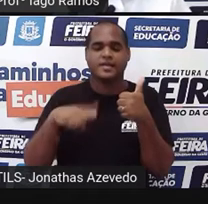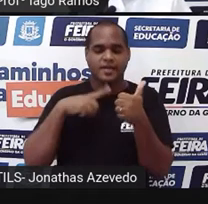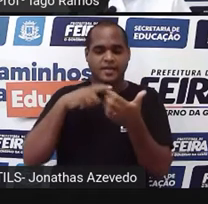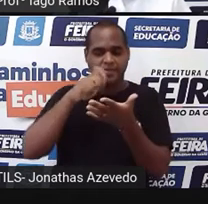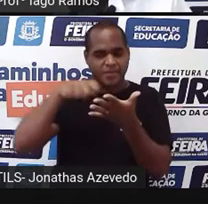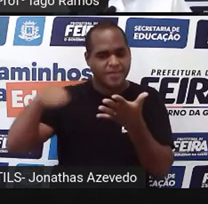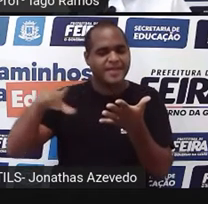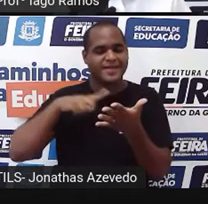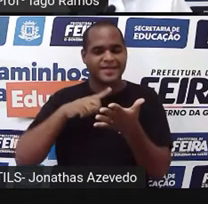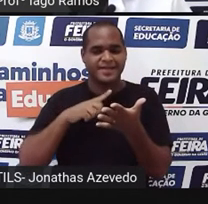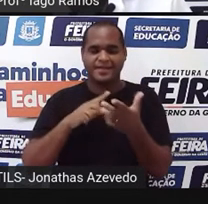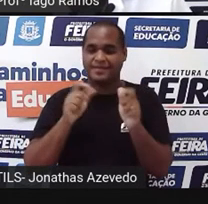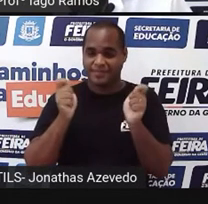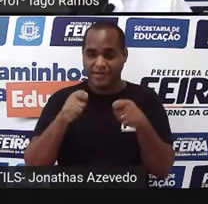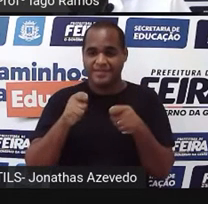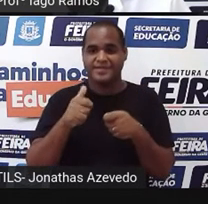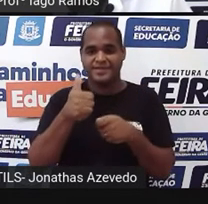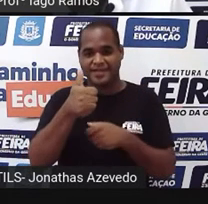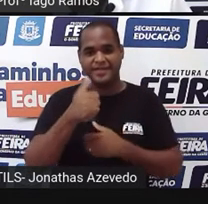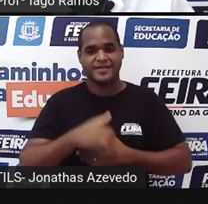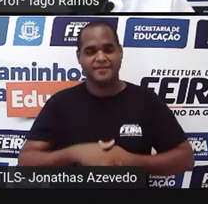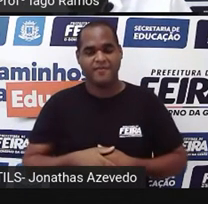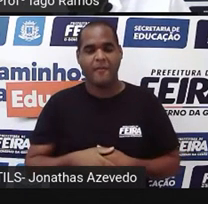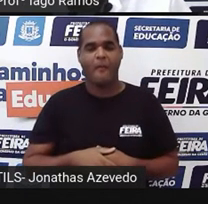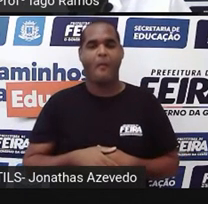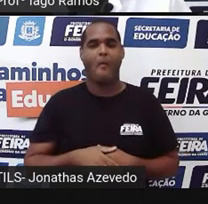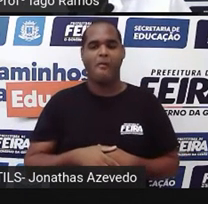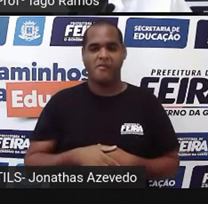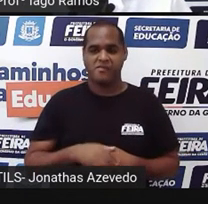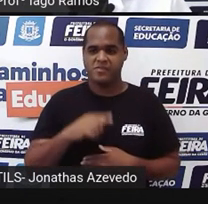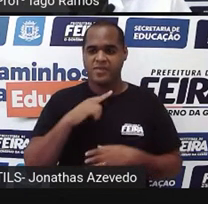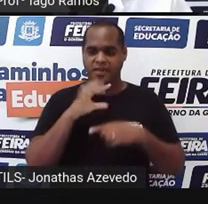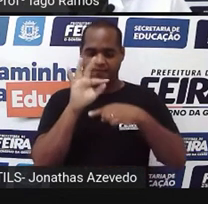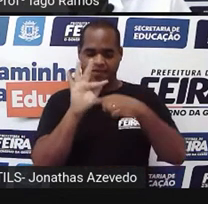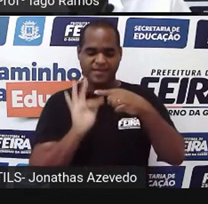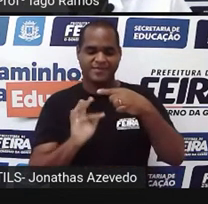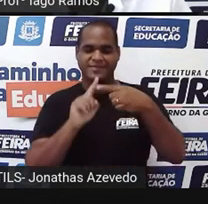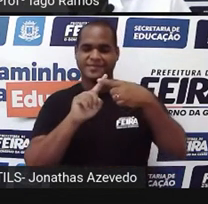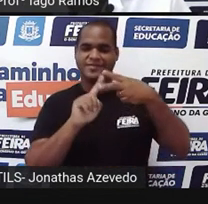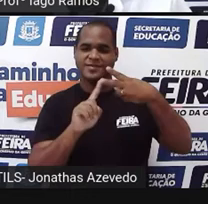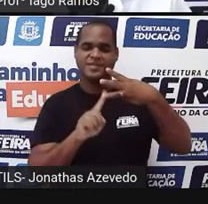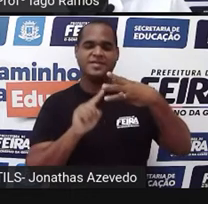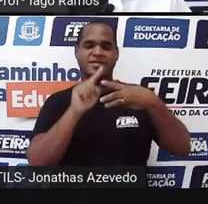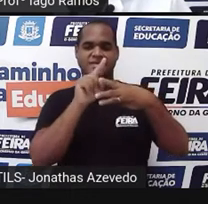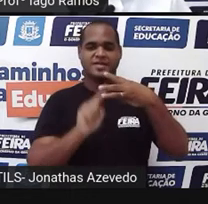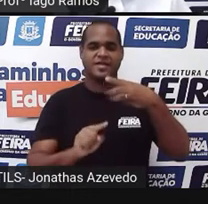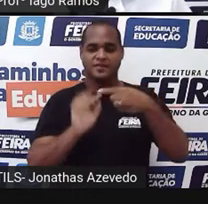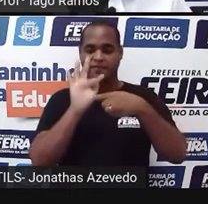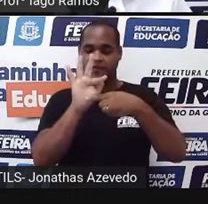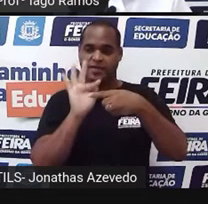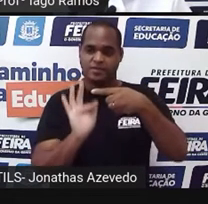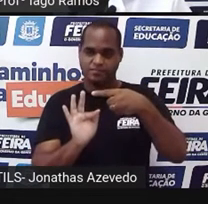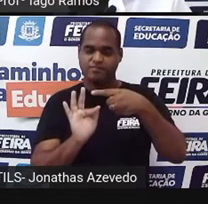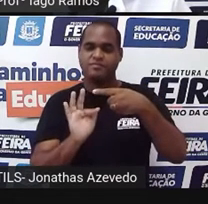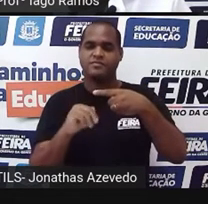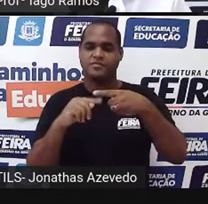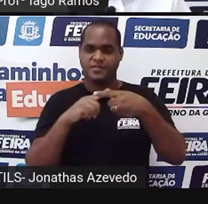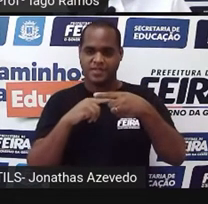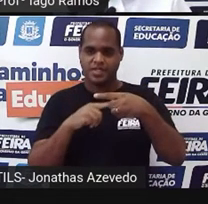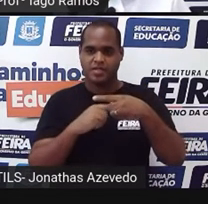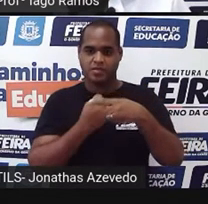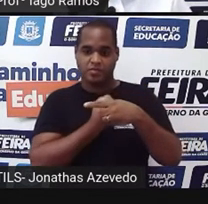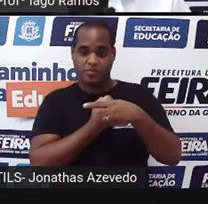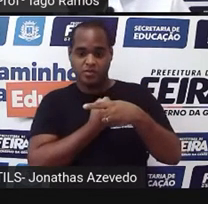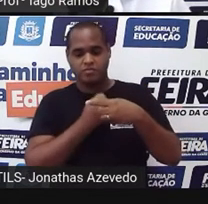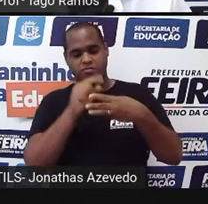rabiscar isso aí certo temos aliás três frações sobre funny ali a palavra fração né porque são os